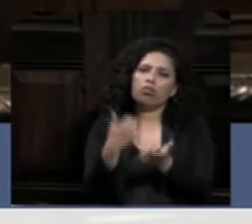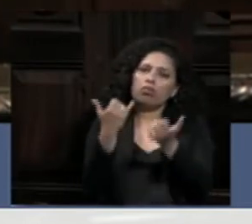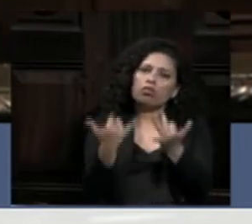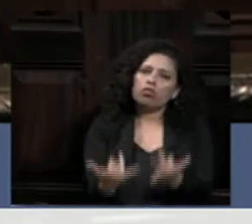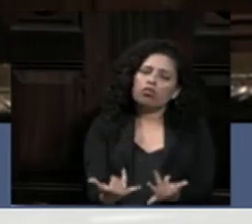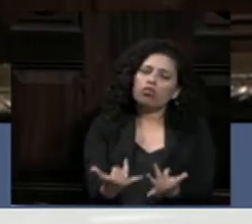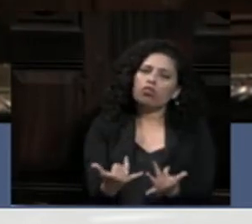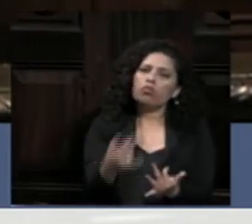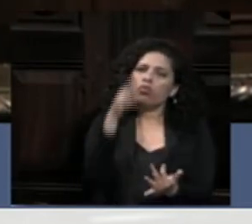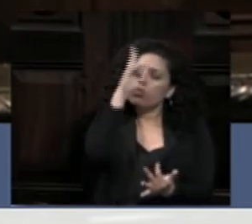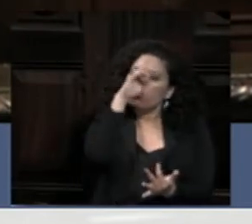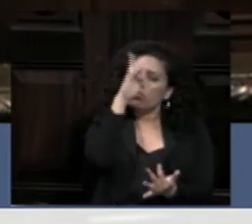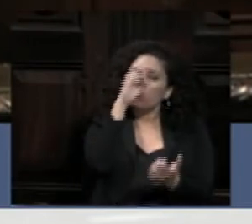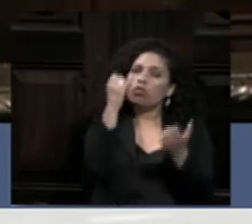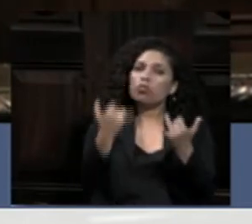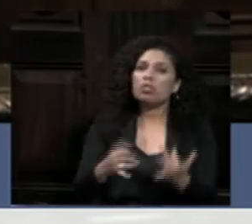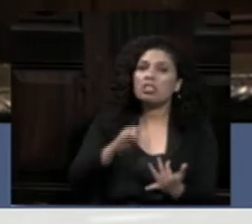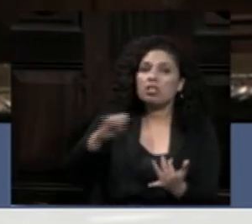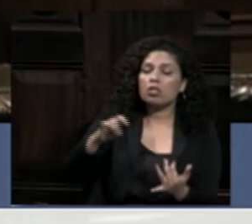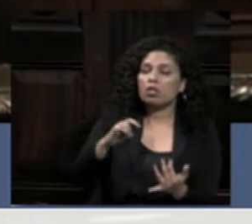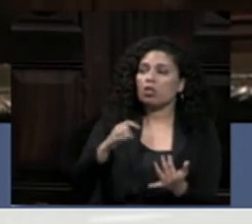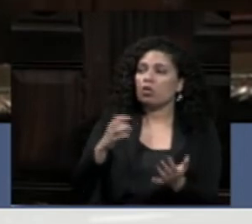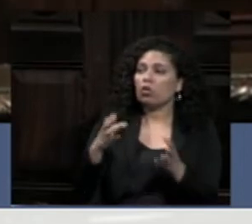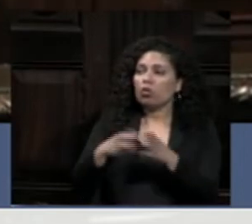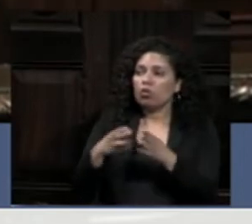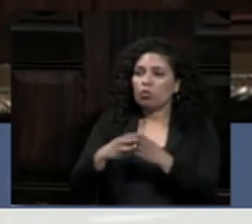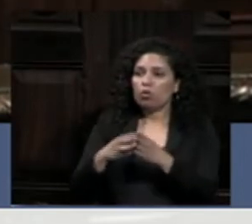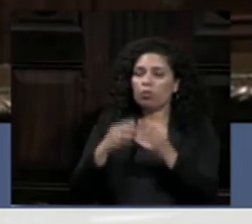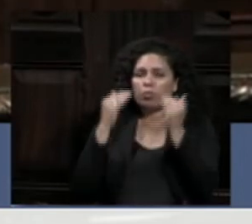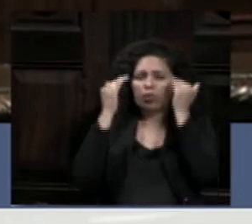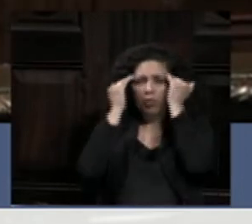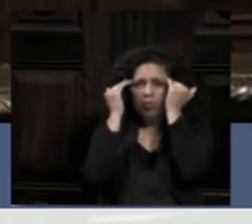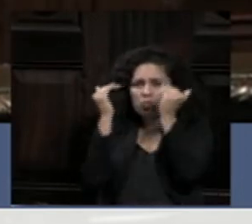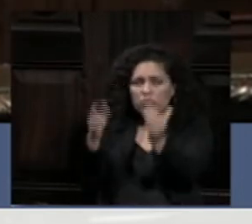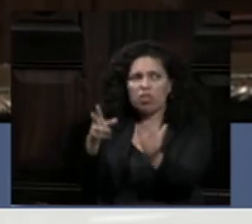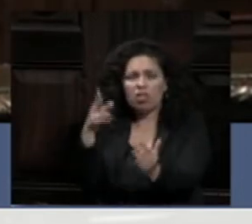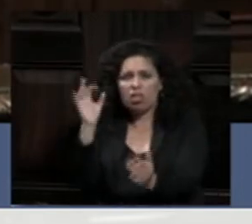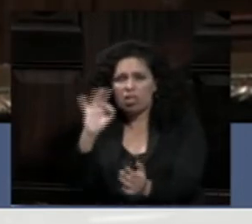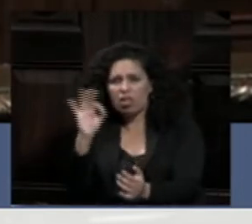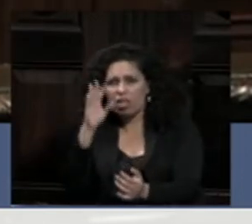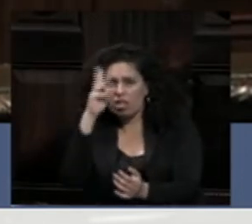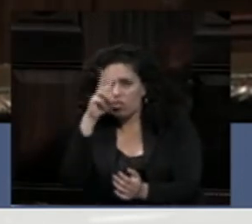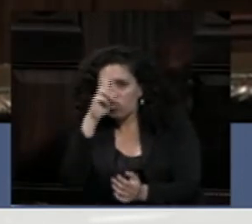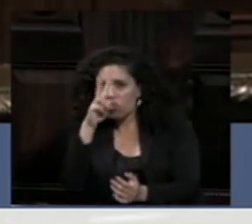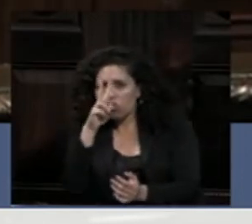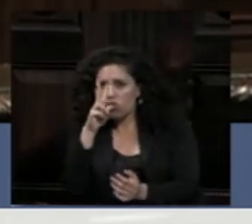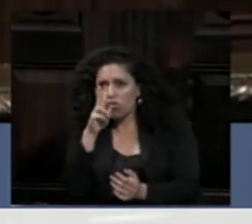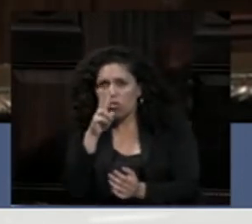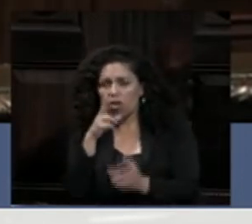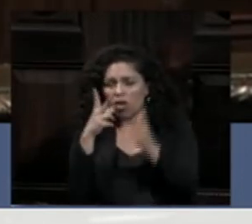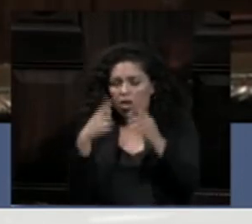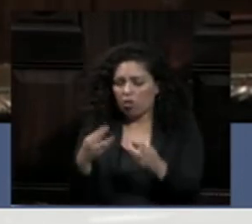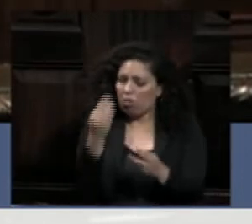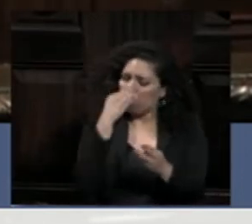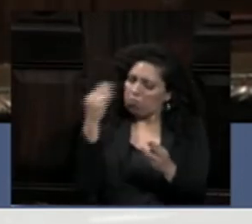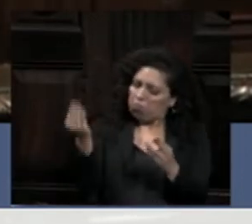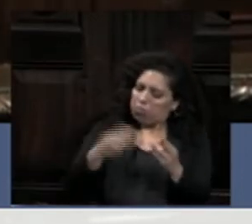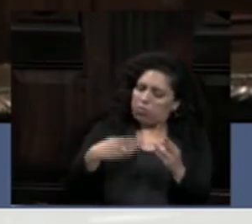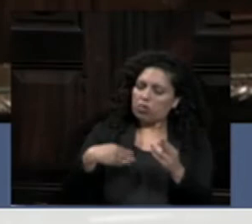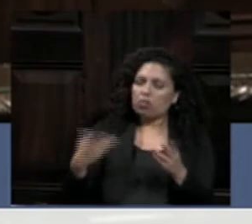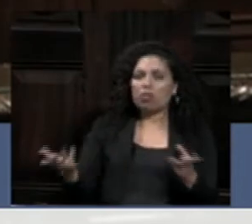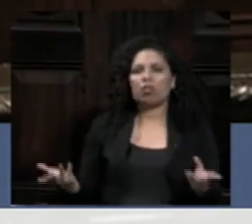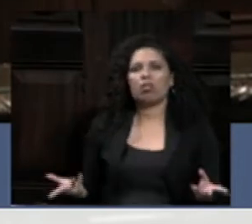sua história, um povo que esquece a sua história, tende a cometer os mesmos erros. Os erros da escravidão,